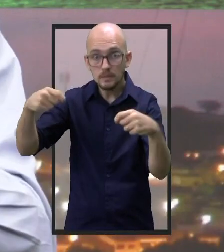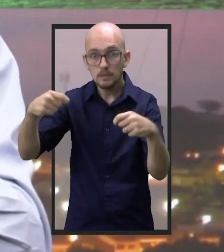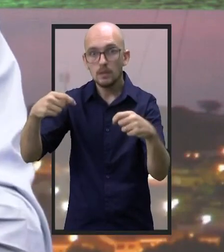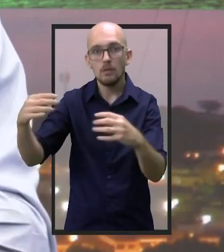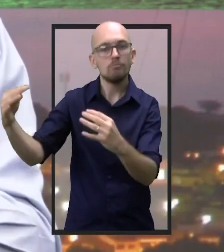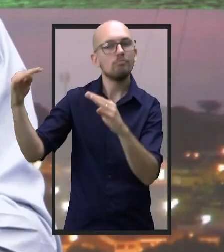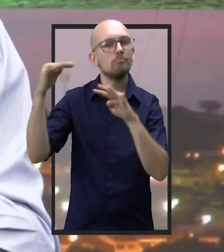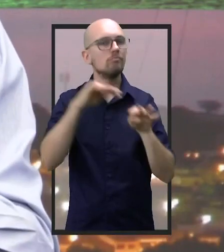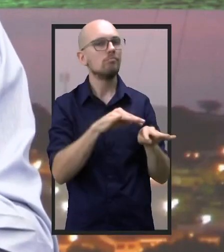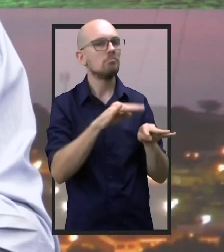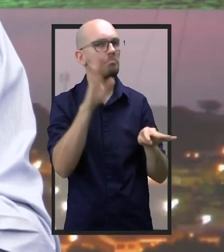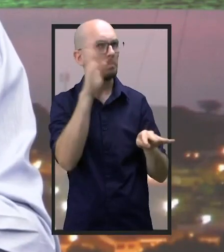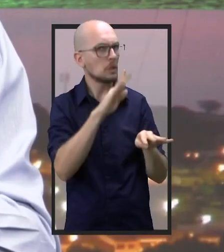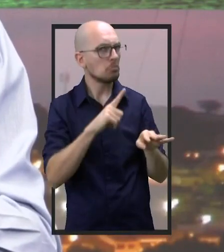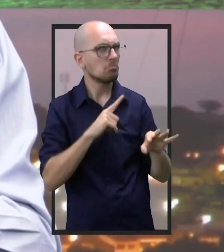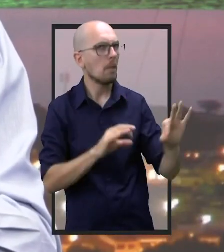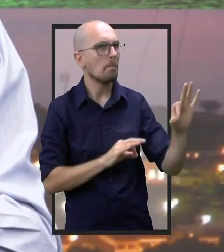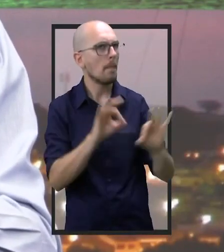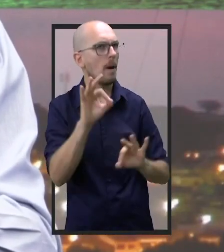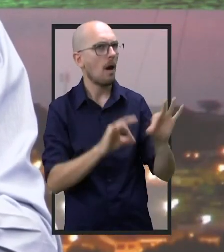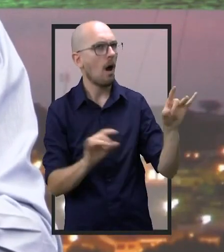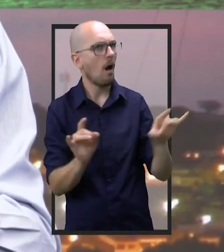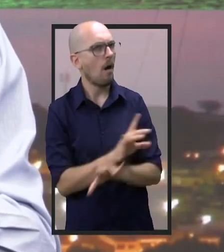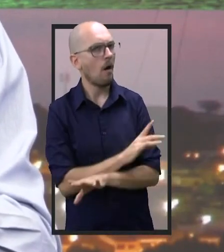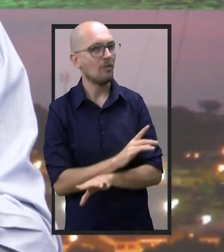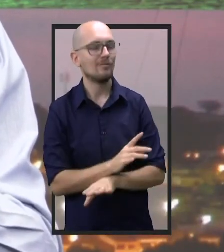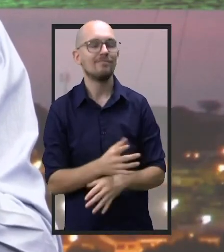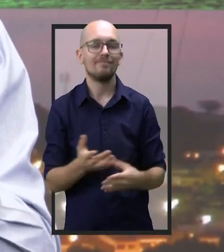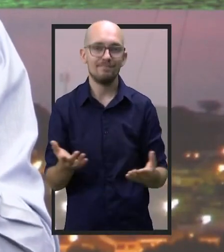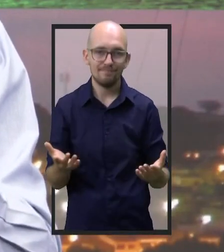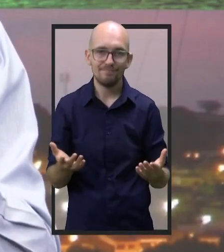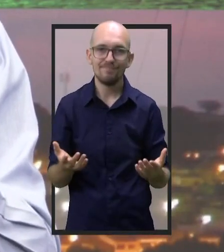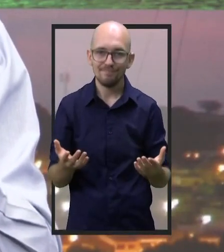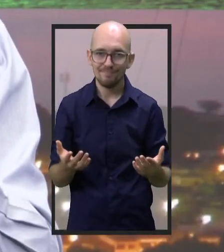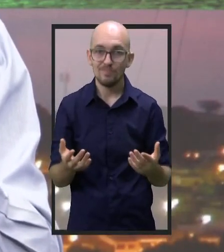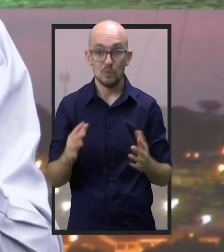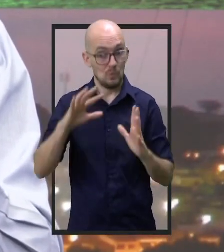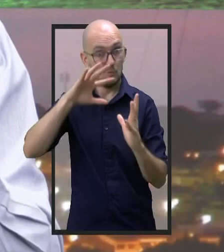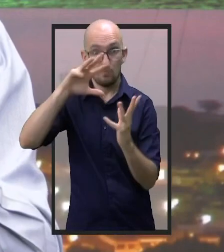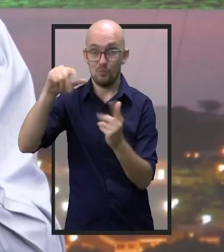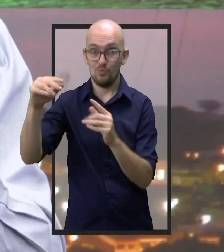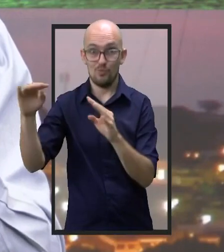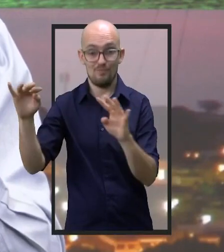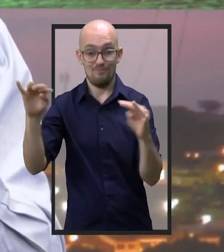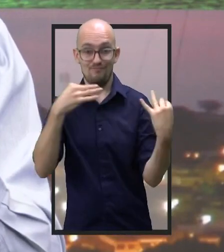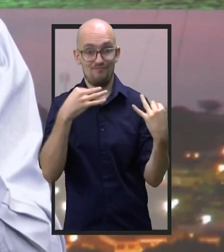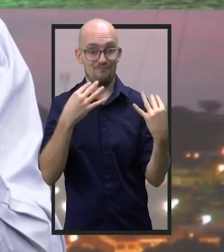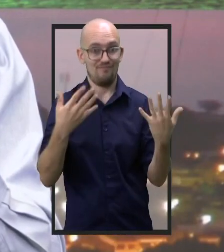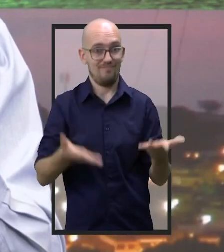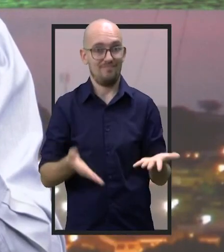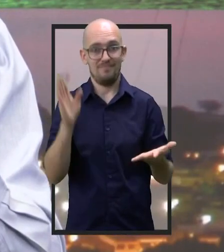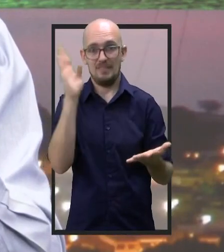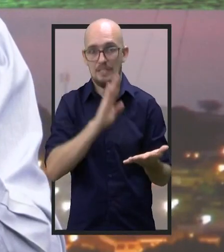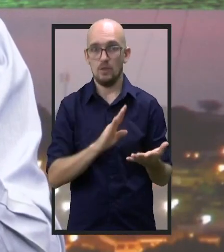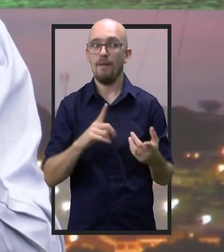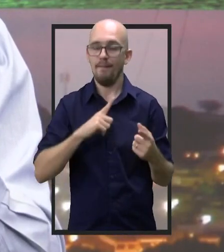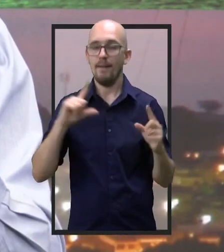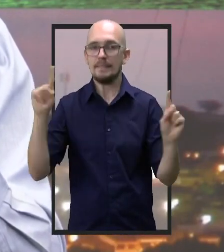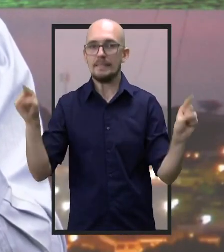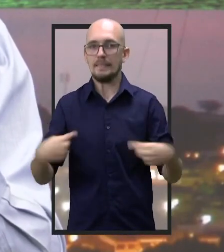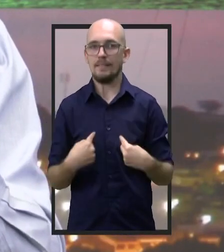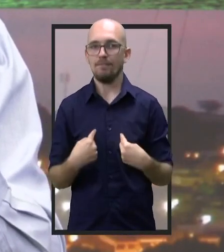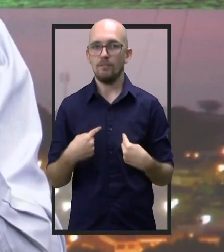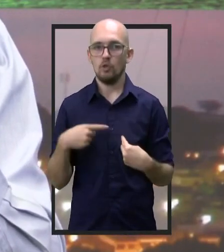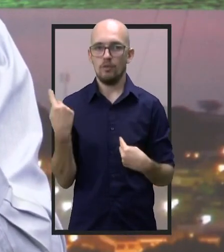país, preparados para fazer essa oferta de alimento. Tá. Esse desafio não está para nós agricultores